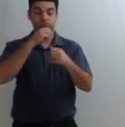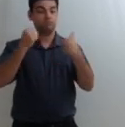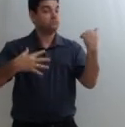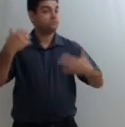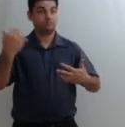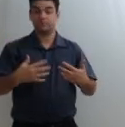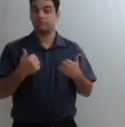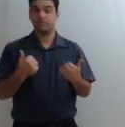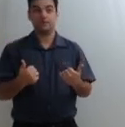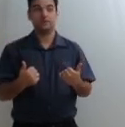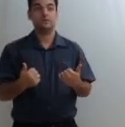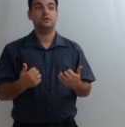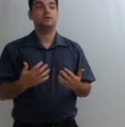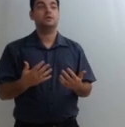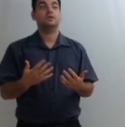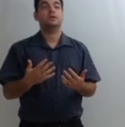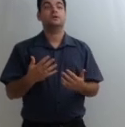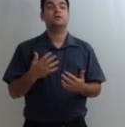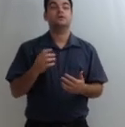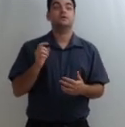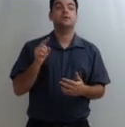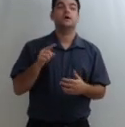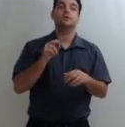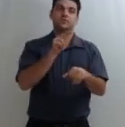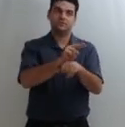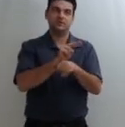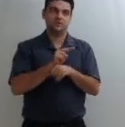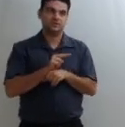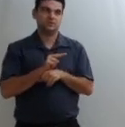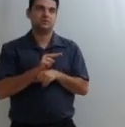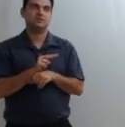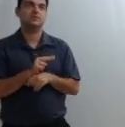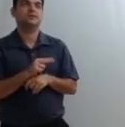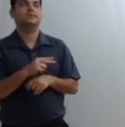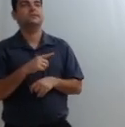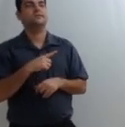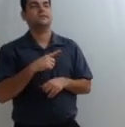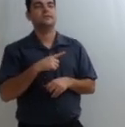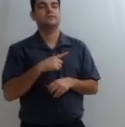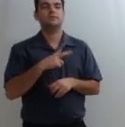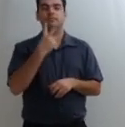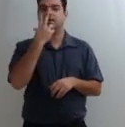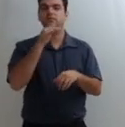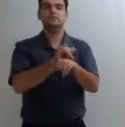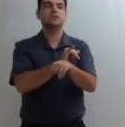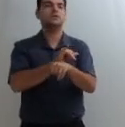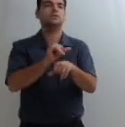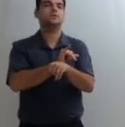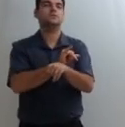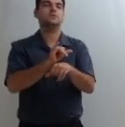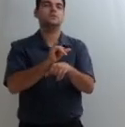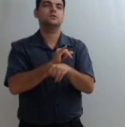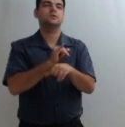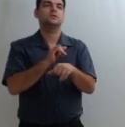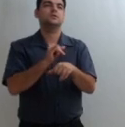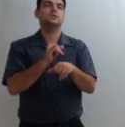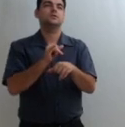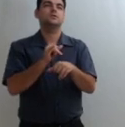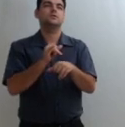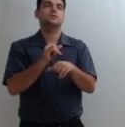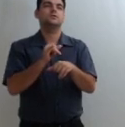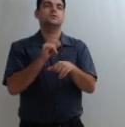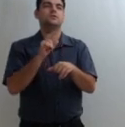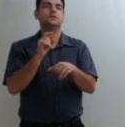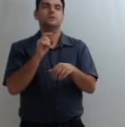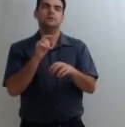é claro que a argumentação da defesa se finca numa afirmada parcialidade ou